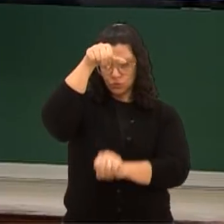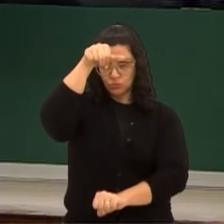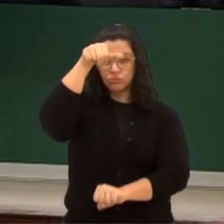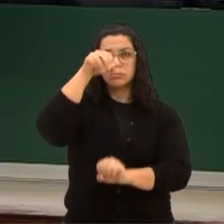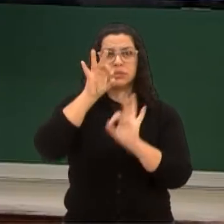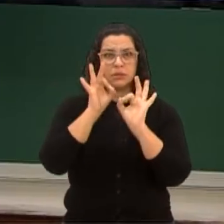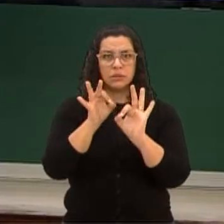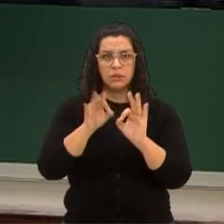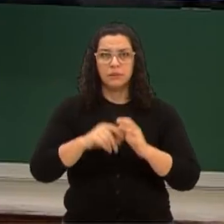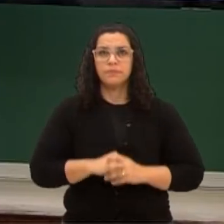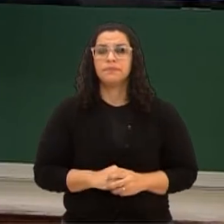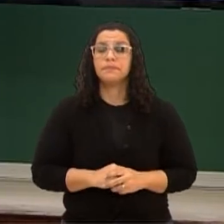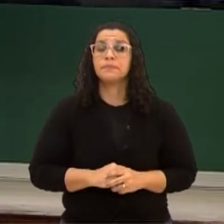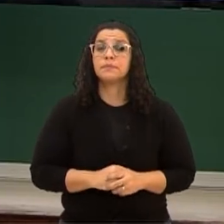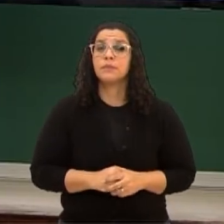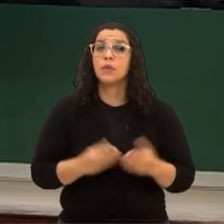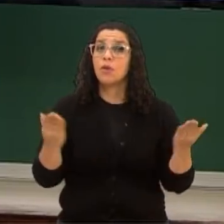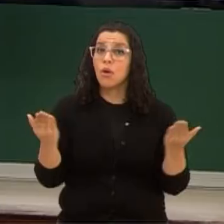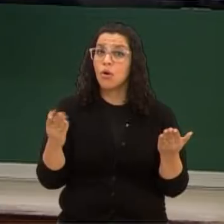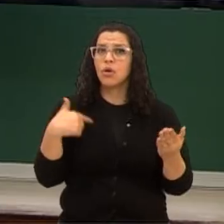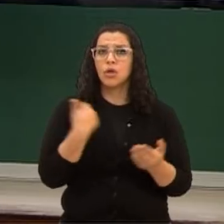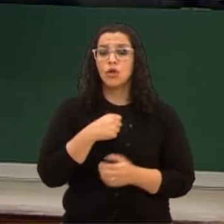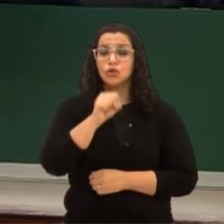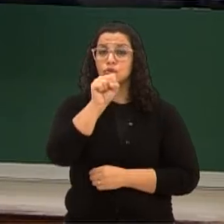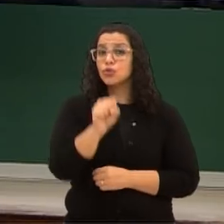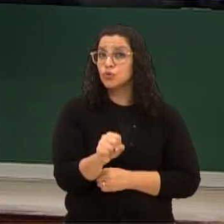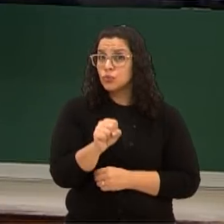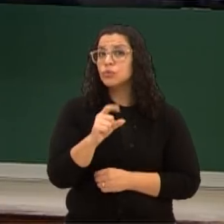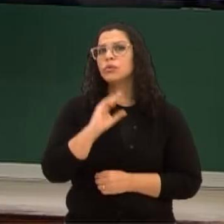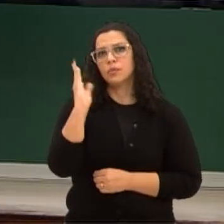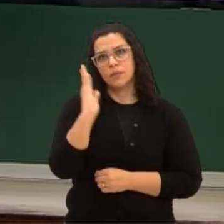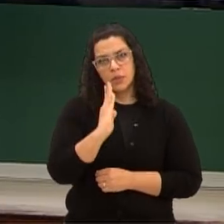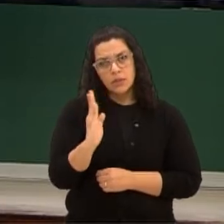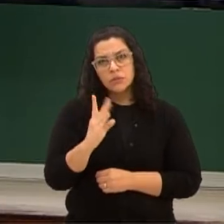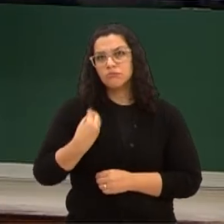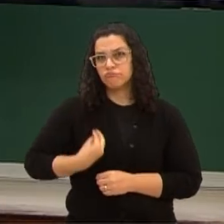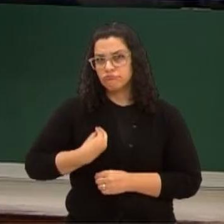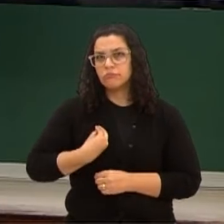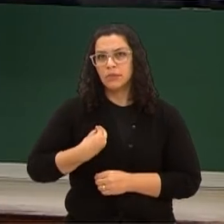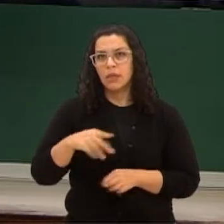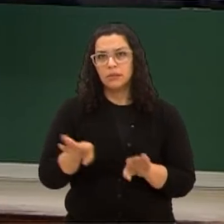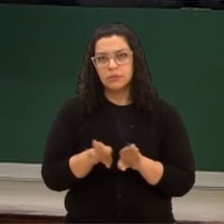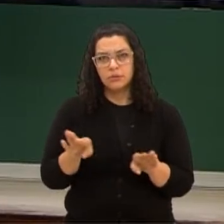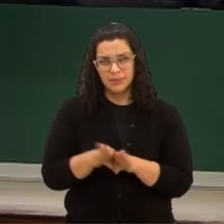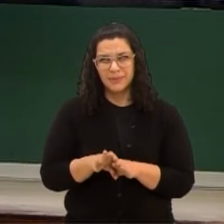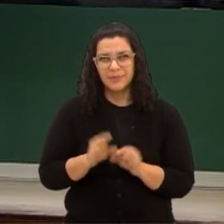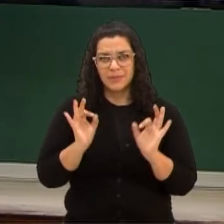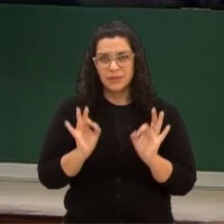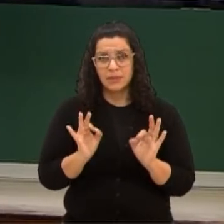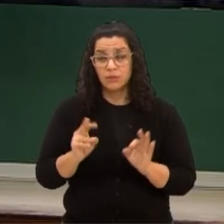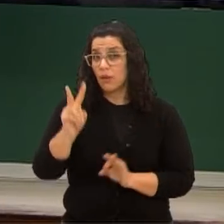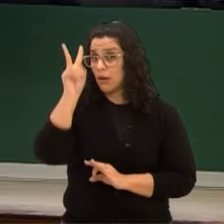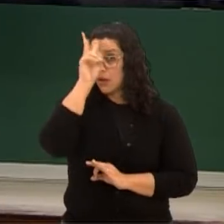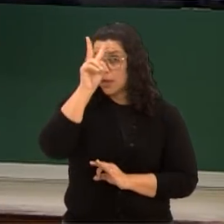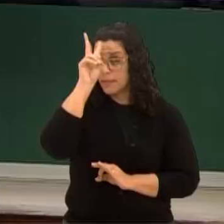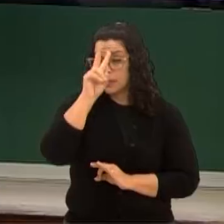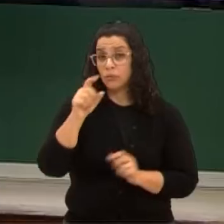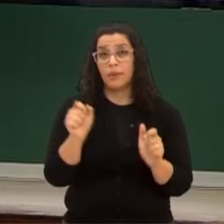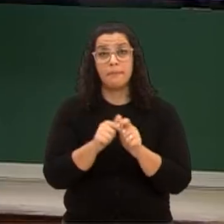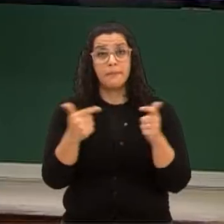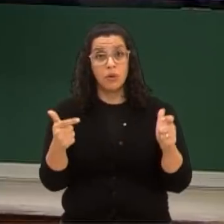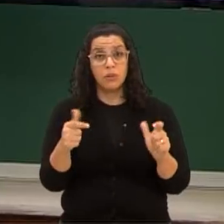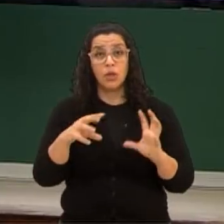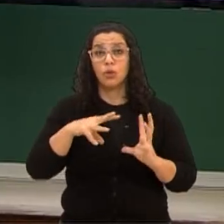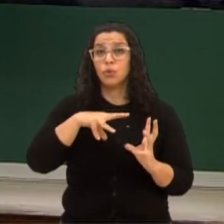os menos desenvolvidos. E no hemisfério sul, o Brasil também estava presente. Lembrando que maior parte